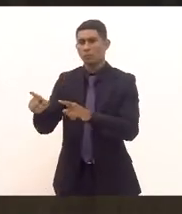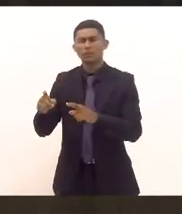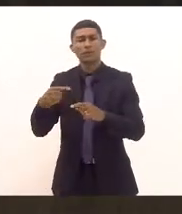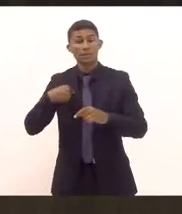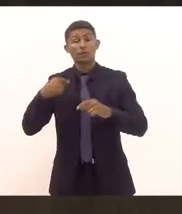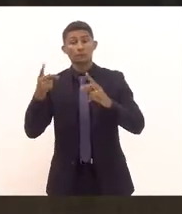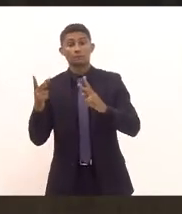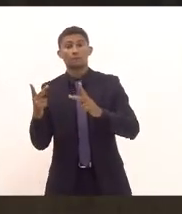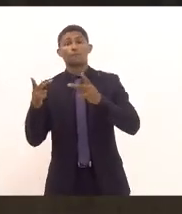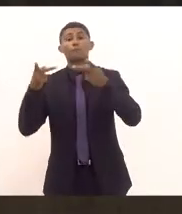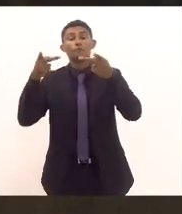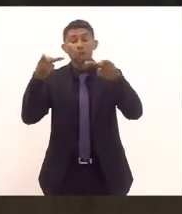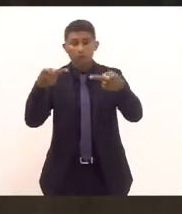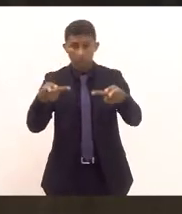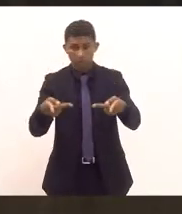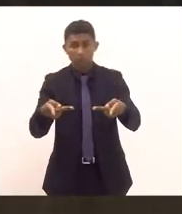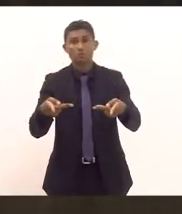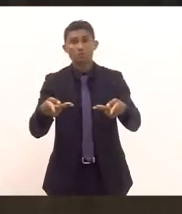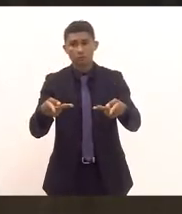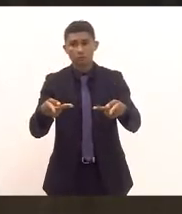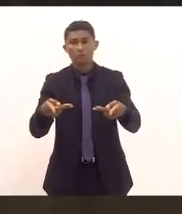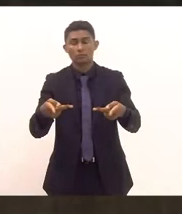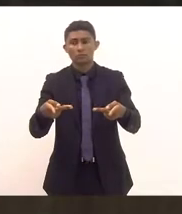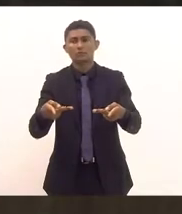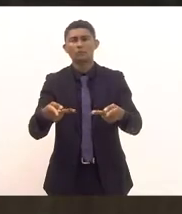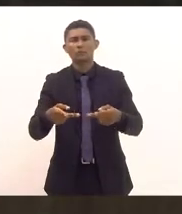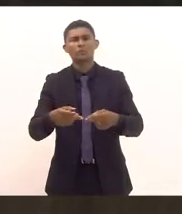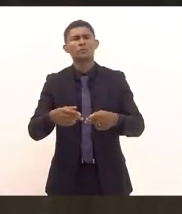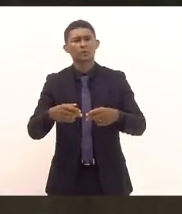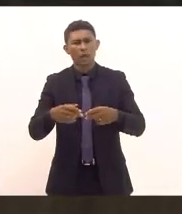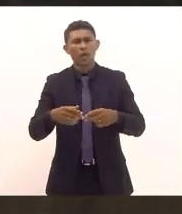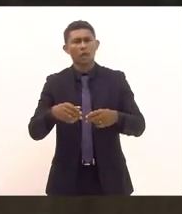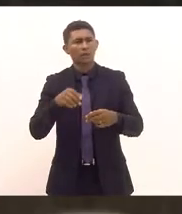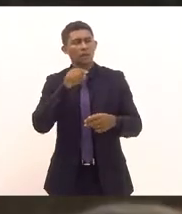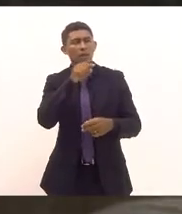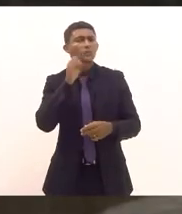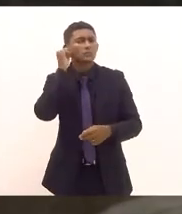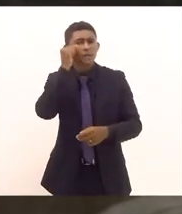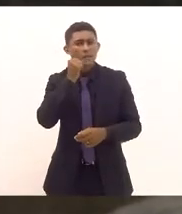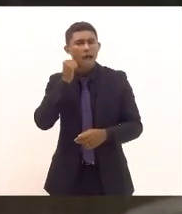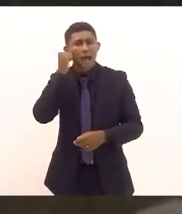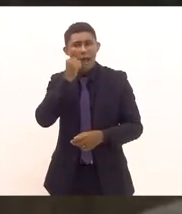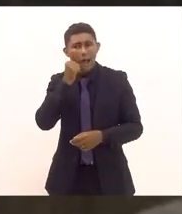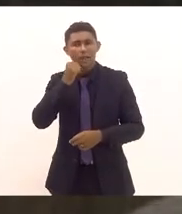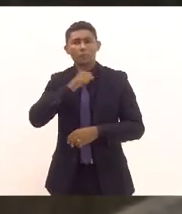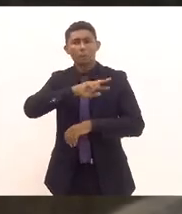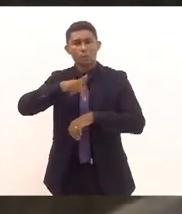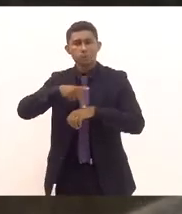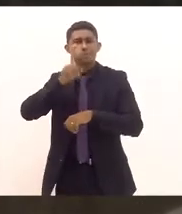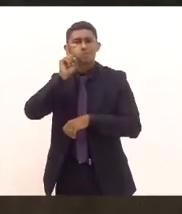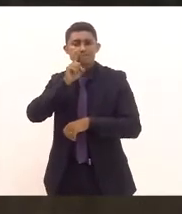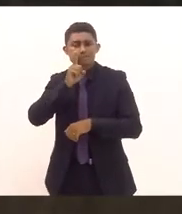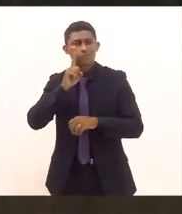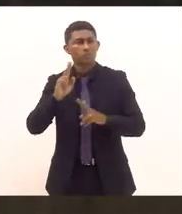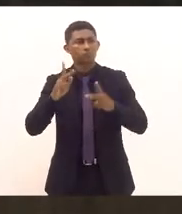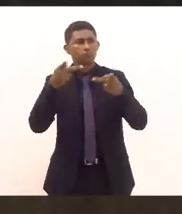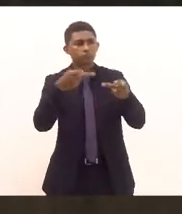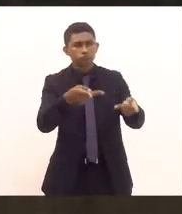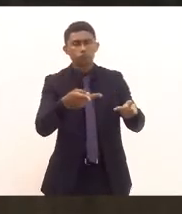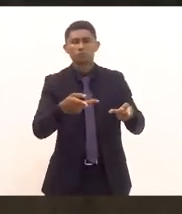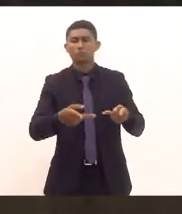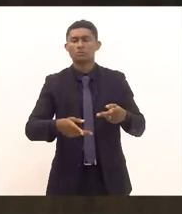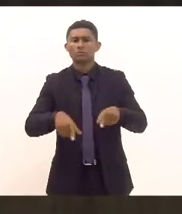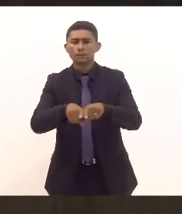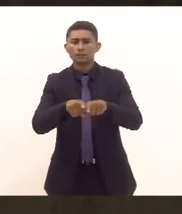visitar a senhora presidenta desde o Capitólio o chamado do Governo dos Estados Unidos desde